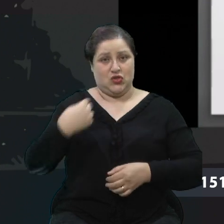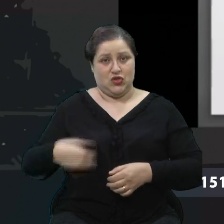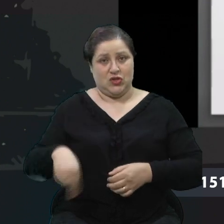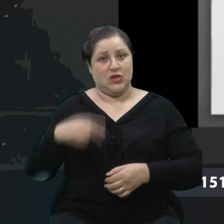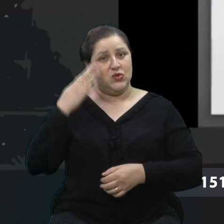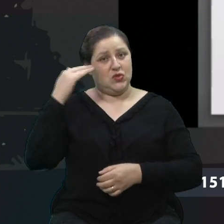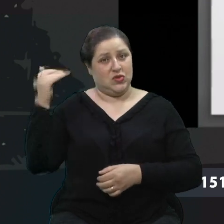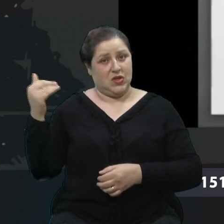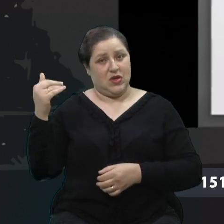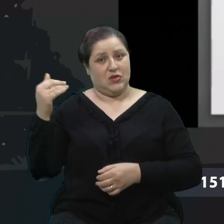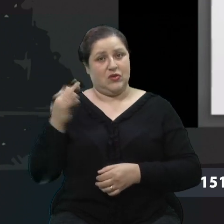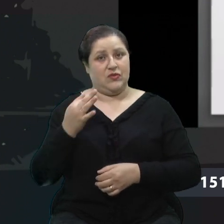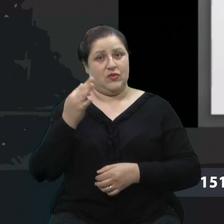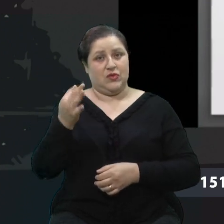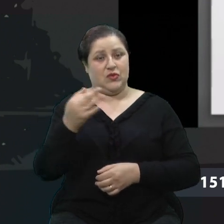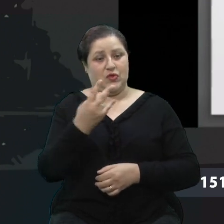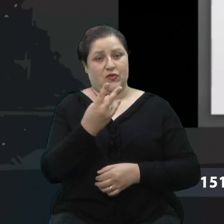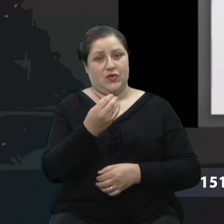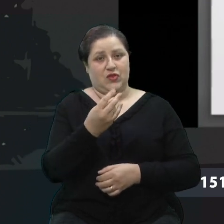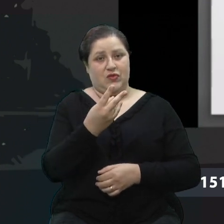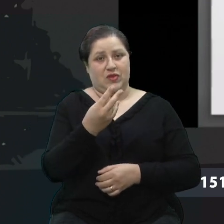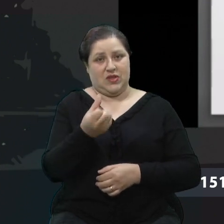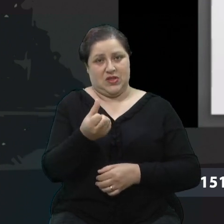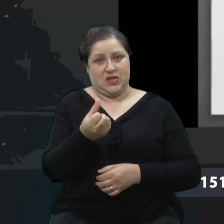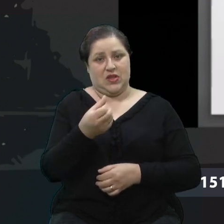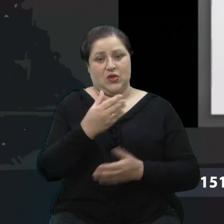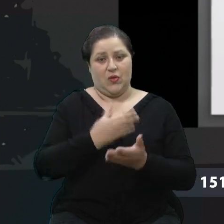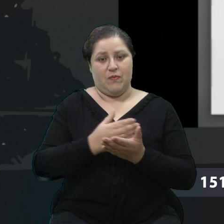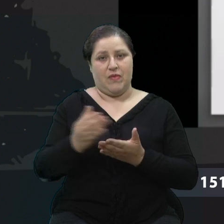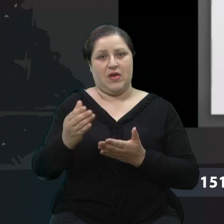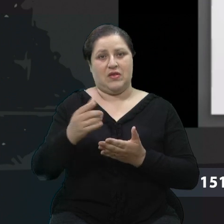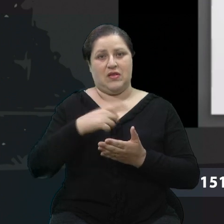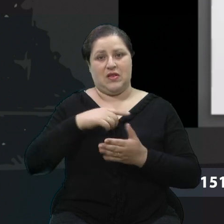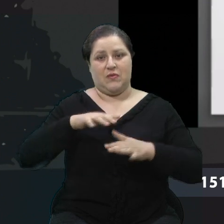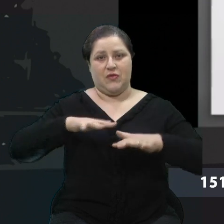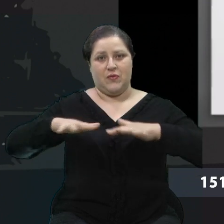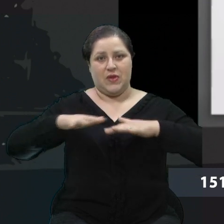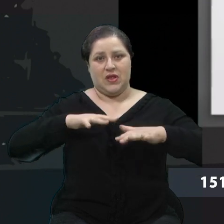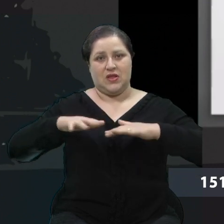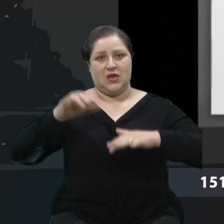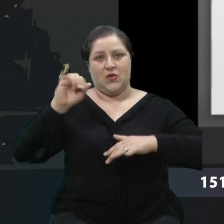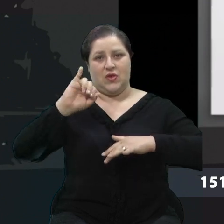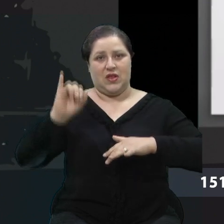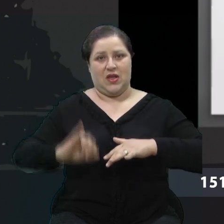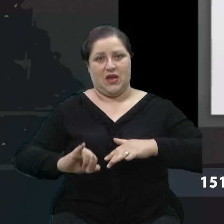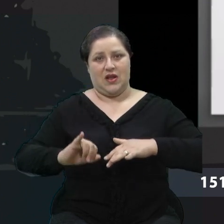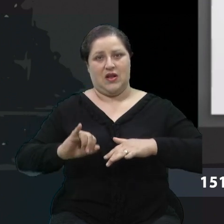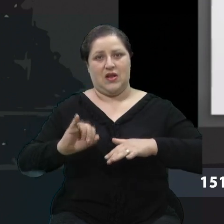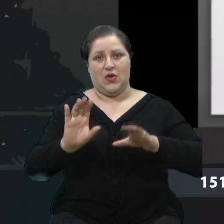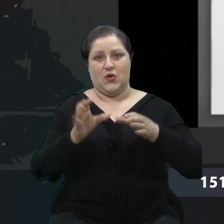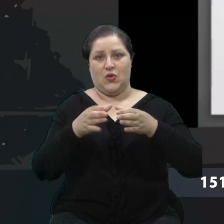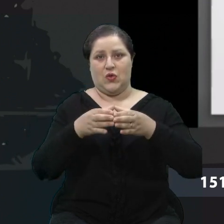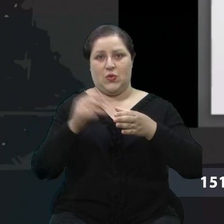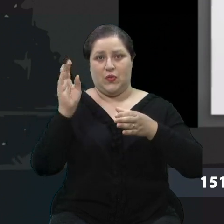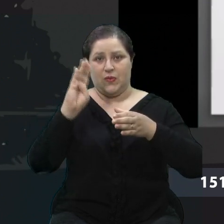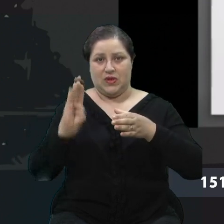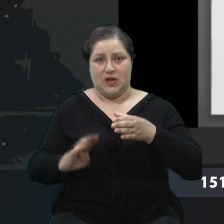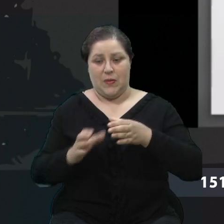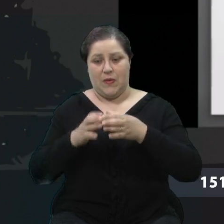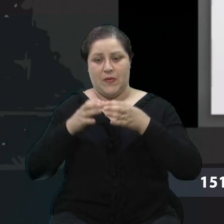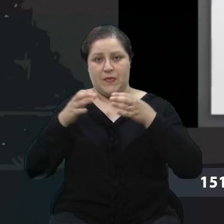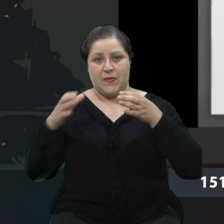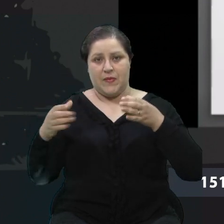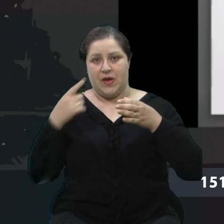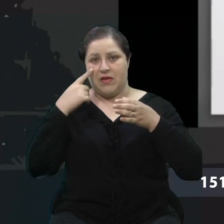Itália, já começa a ter essa movimentação, a delegação brasileira começa a crescer em participação, o